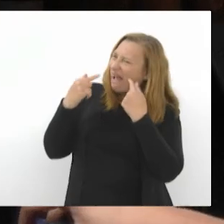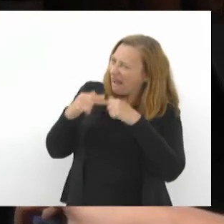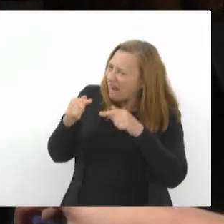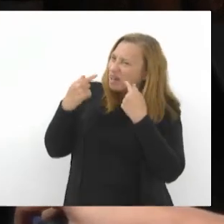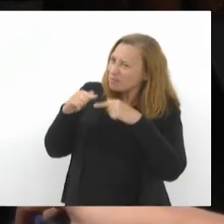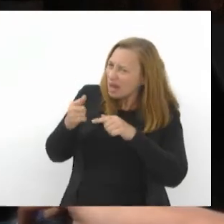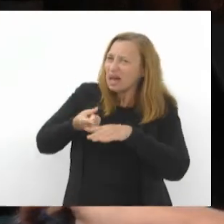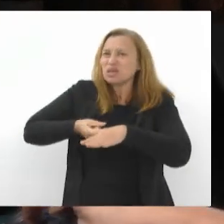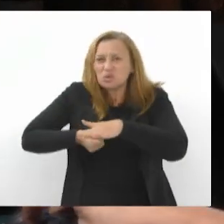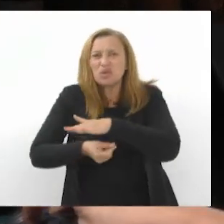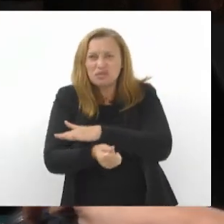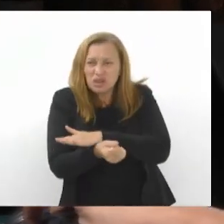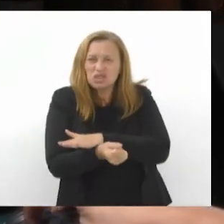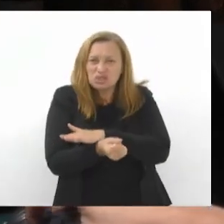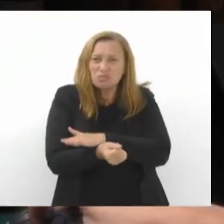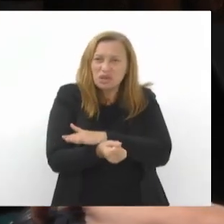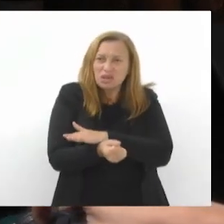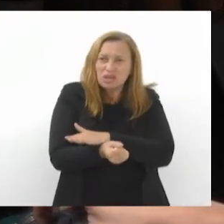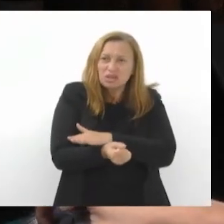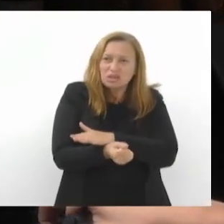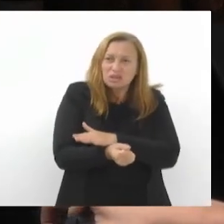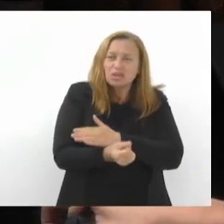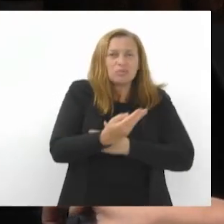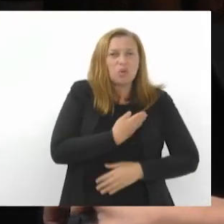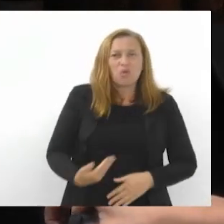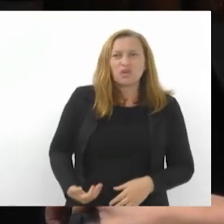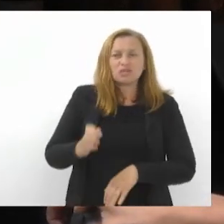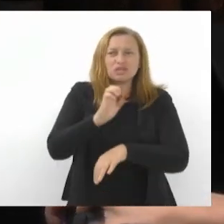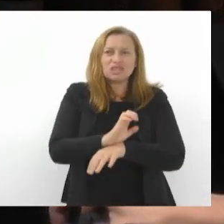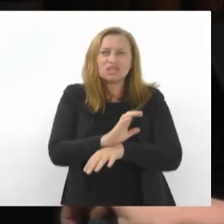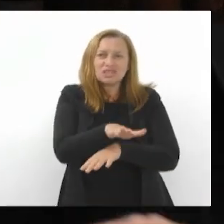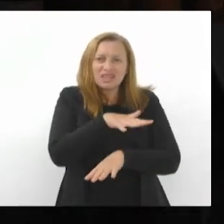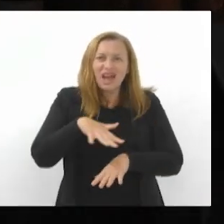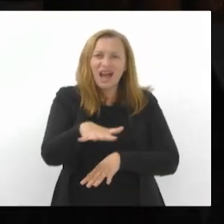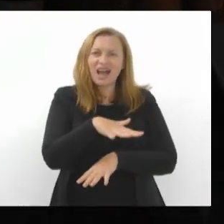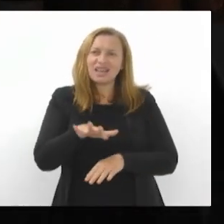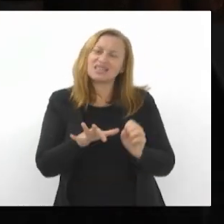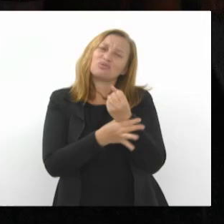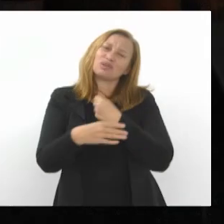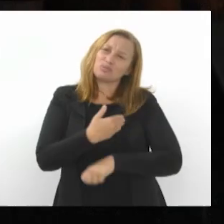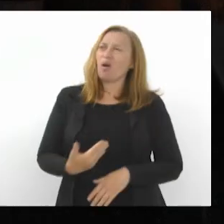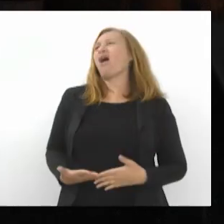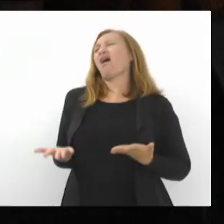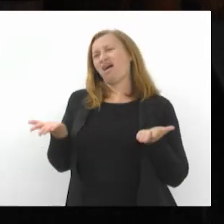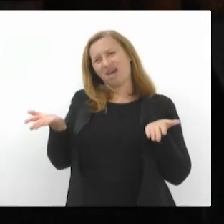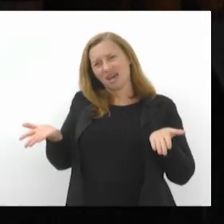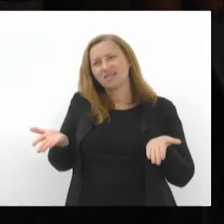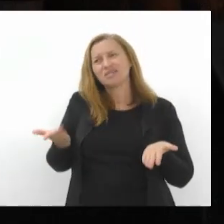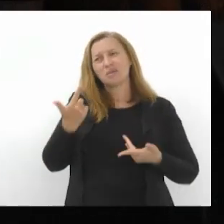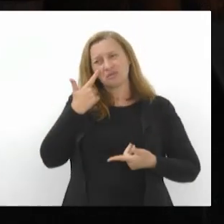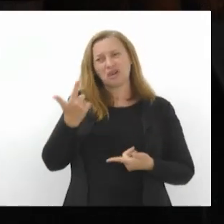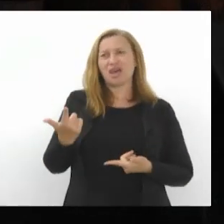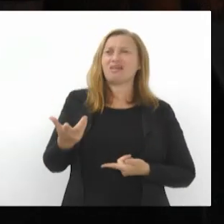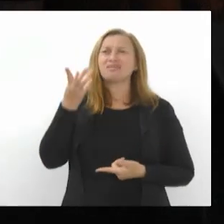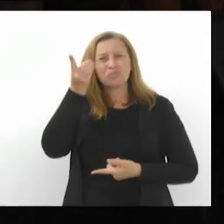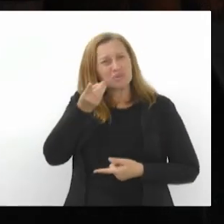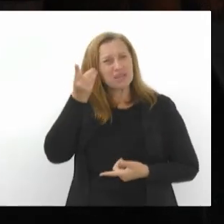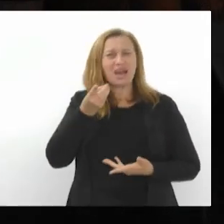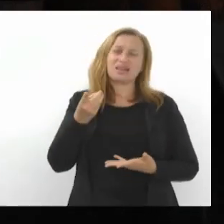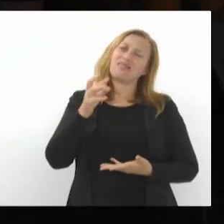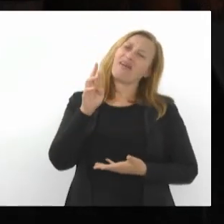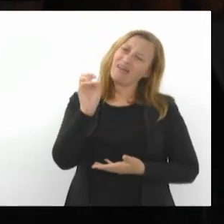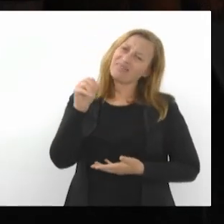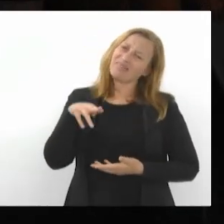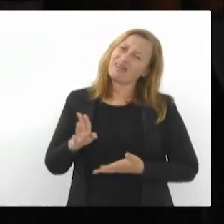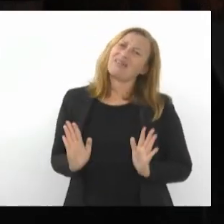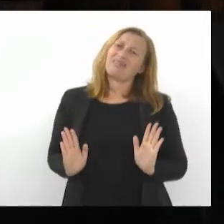do investimento que vem sendo feito pelo governo do Estado na segurança pública. Ora, há de convir, deputado Renan